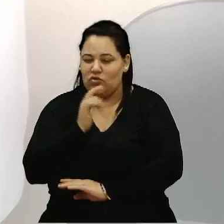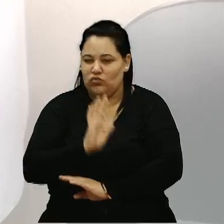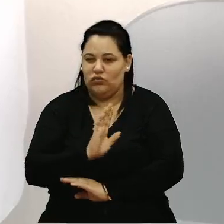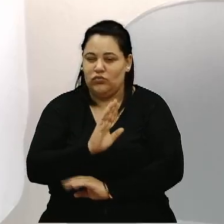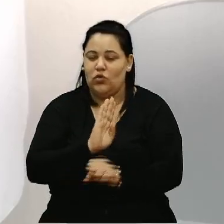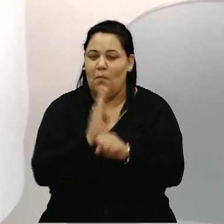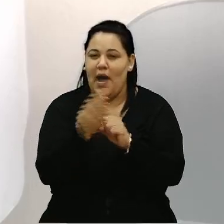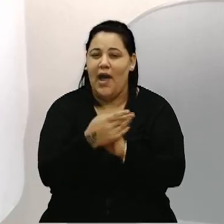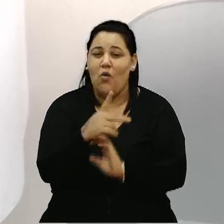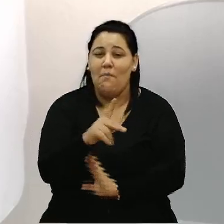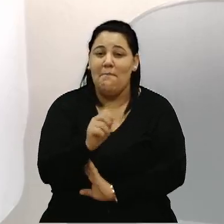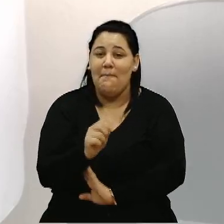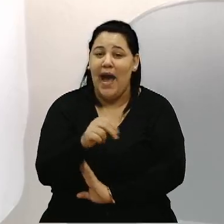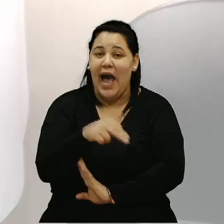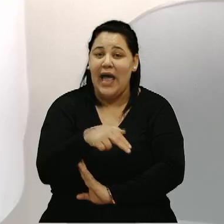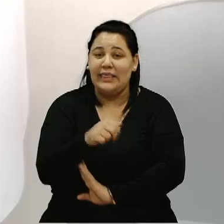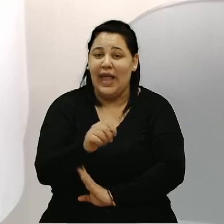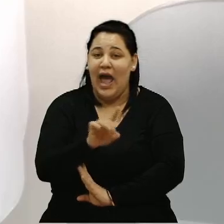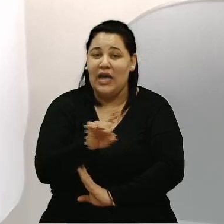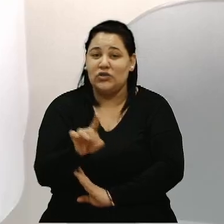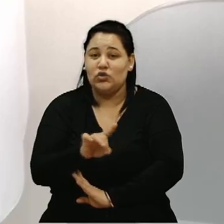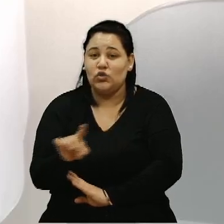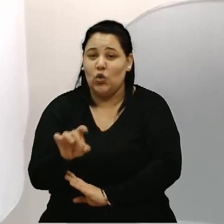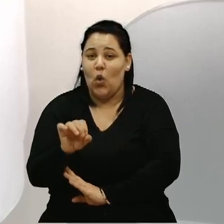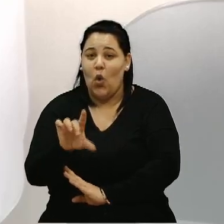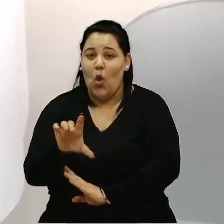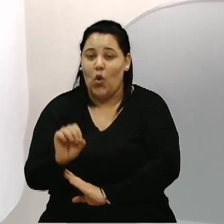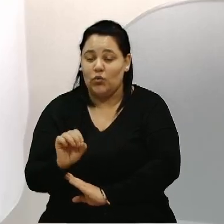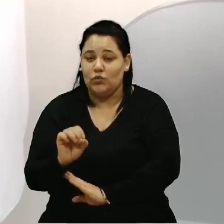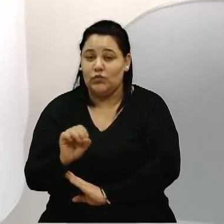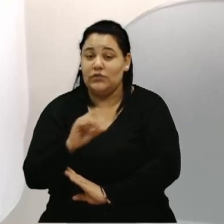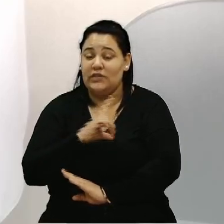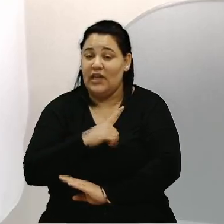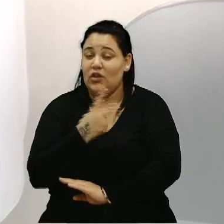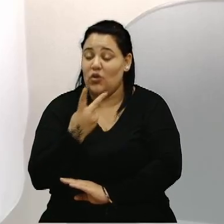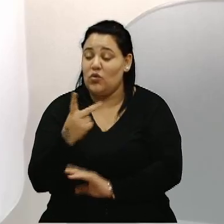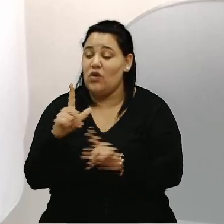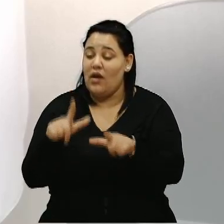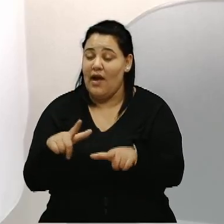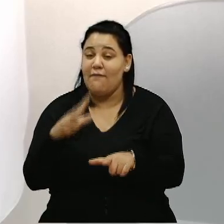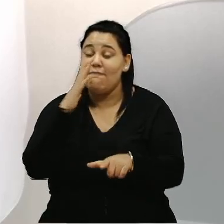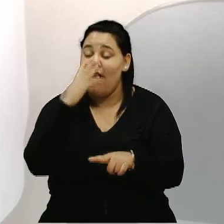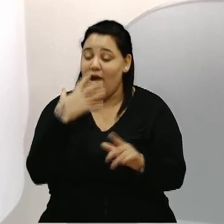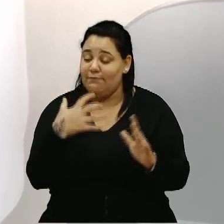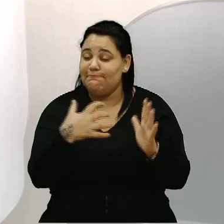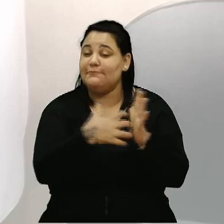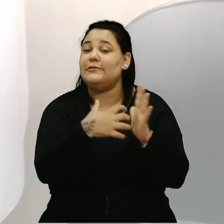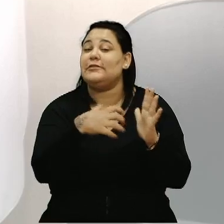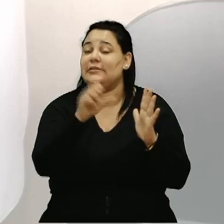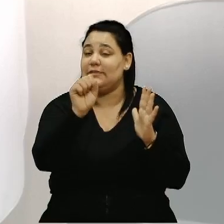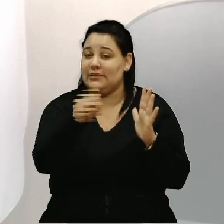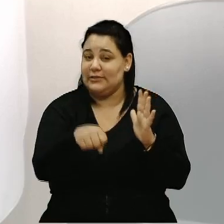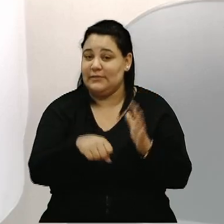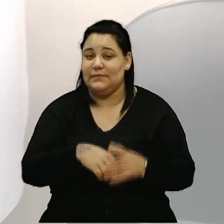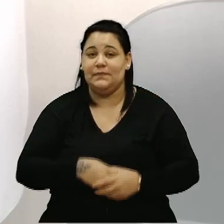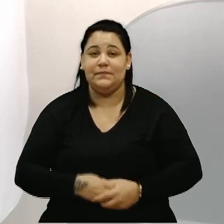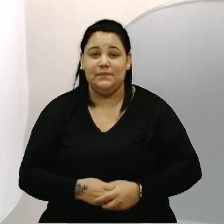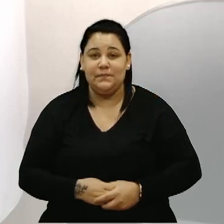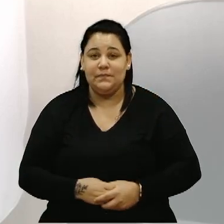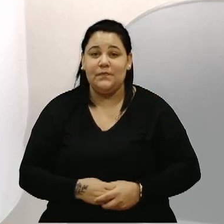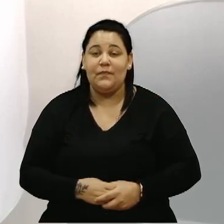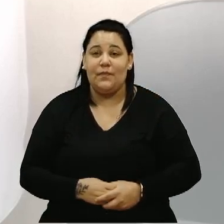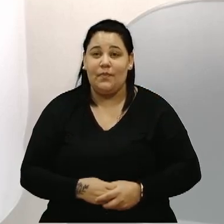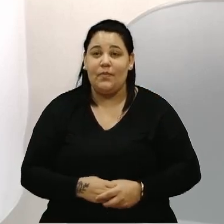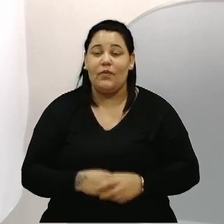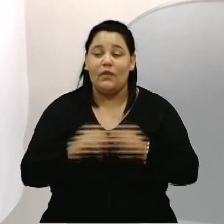são 2 pontos que vão acontecer tragédia. Vão acontecer tragédia. Nós já vimos anunciando aqui